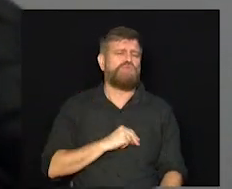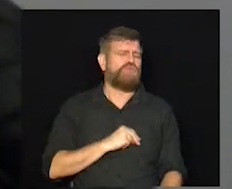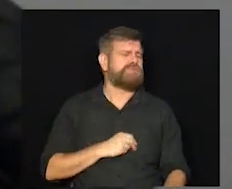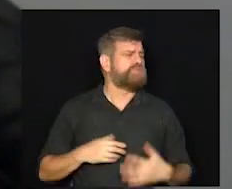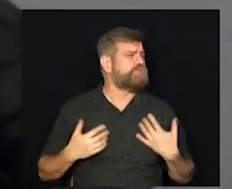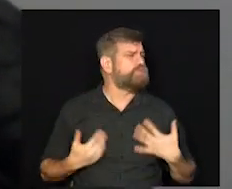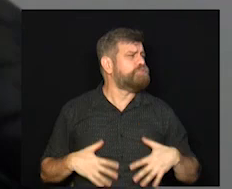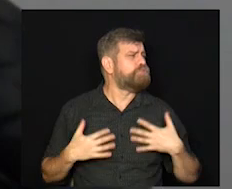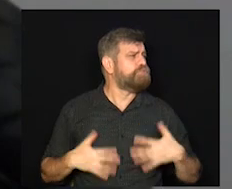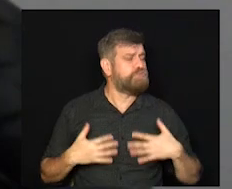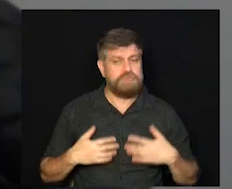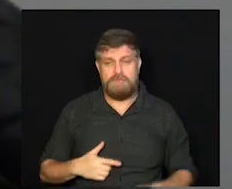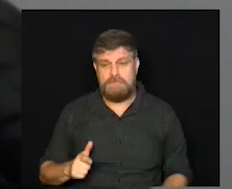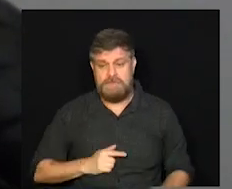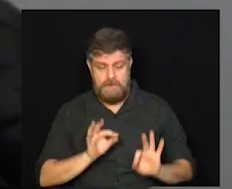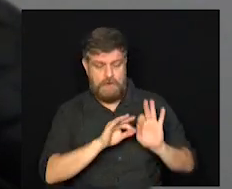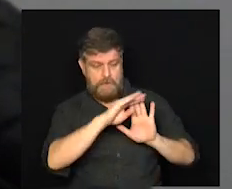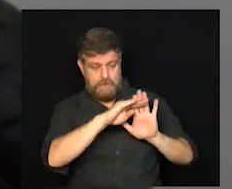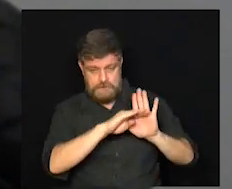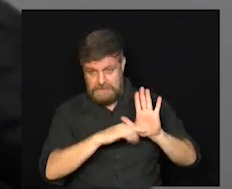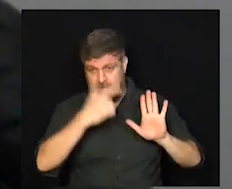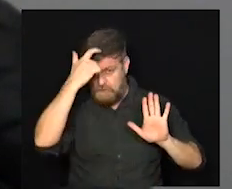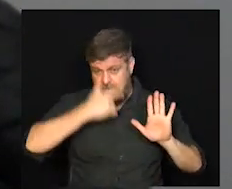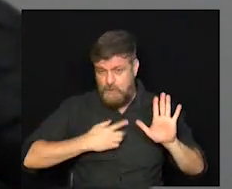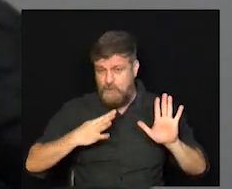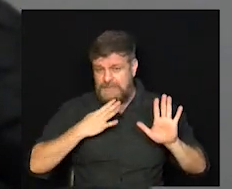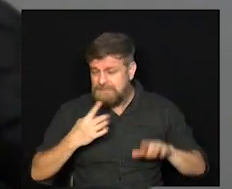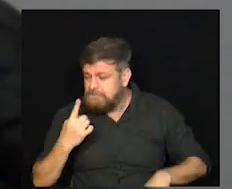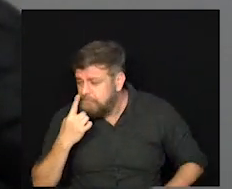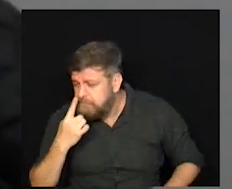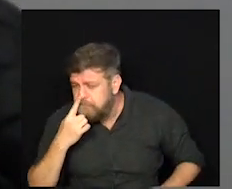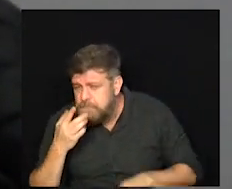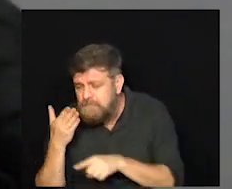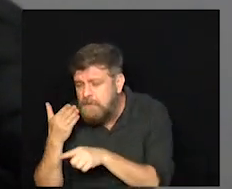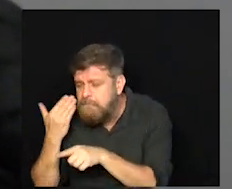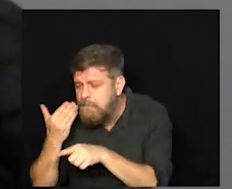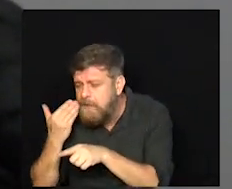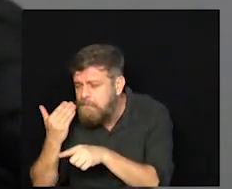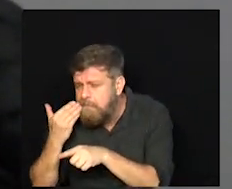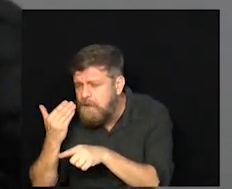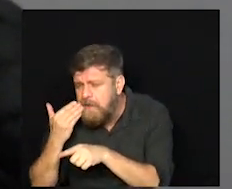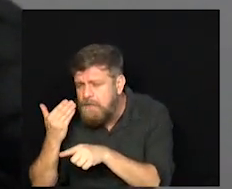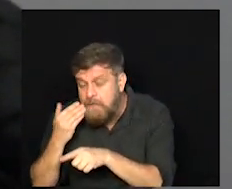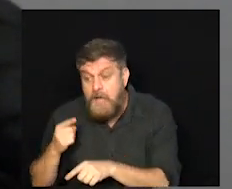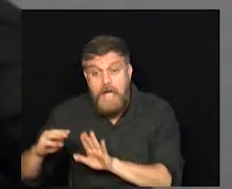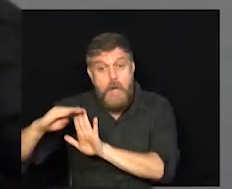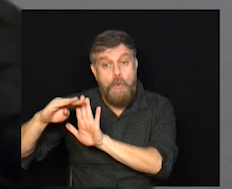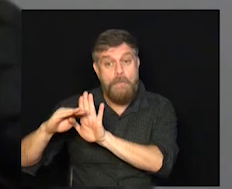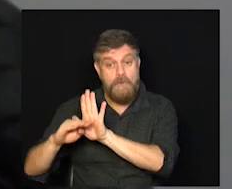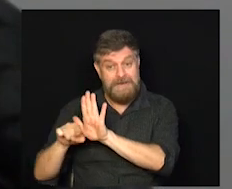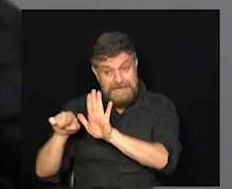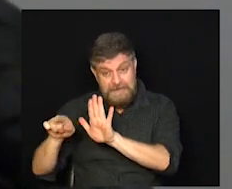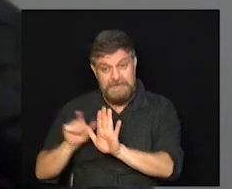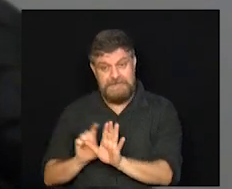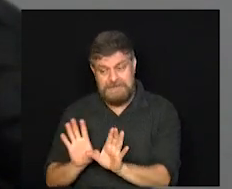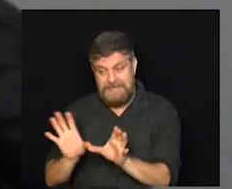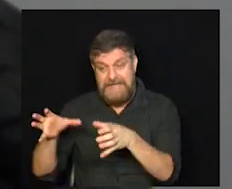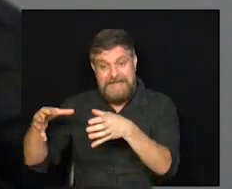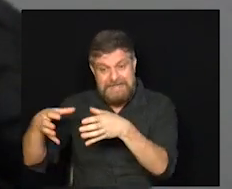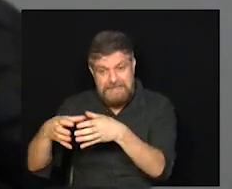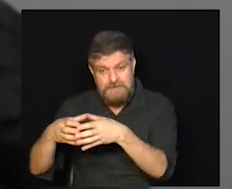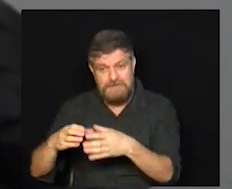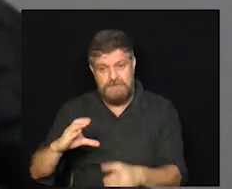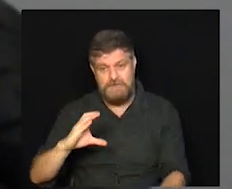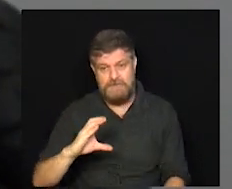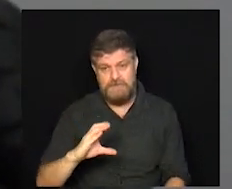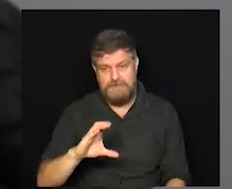Por conta desse projeto, eu tive conhecendo mais de perto um programa que está lá dentro do SEASA, que é